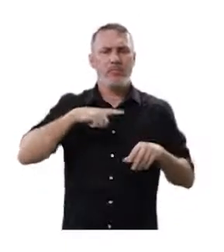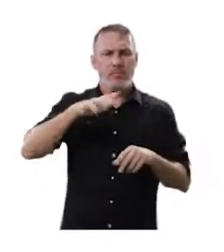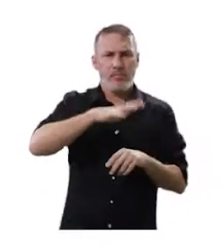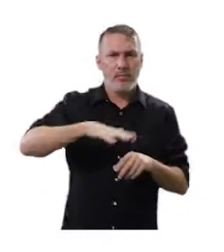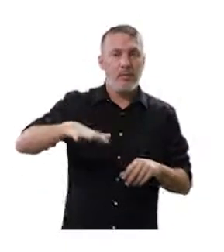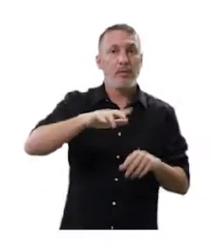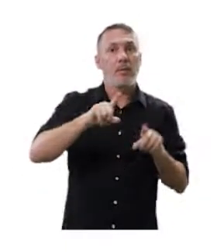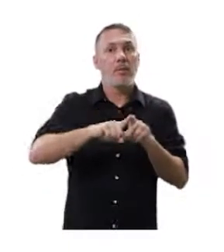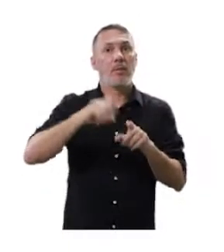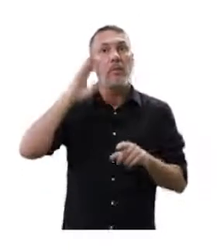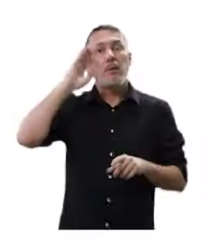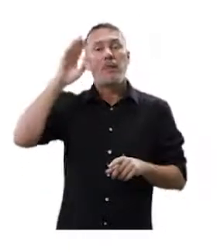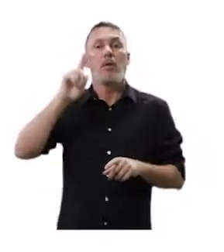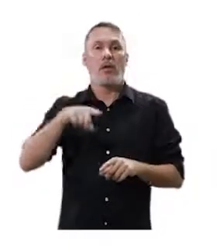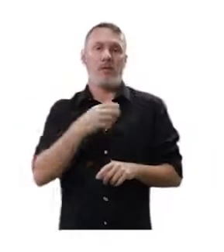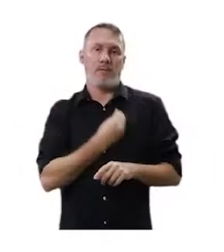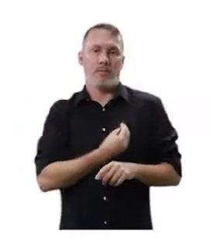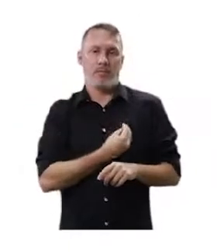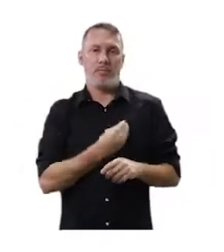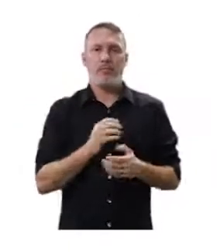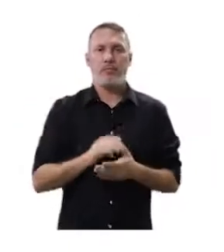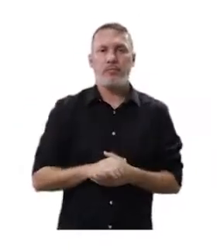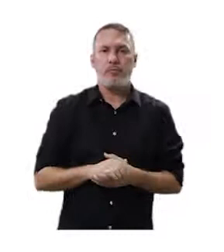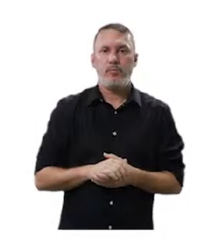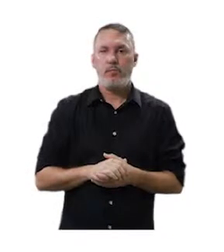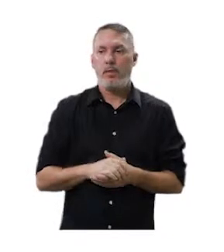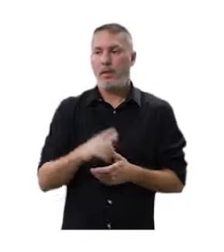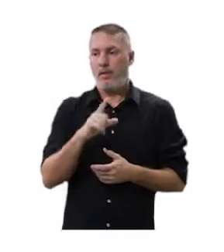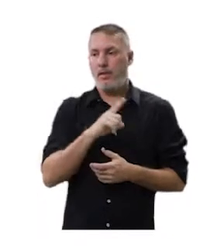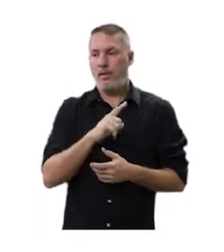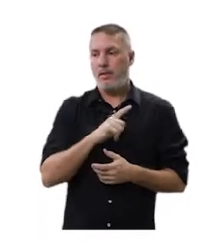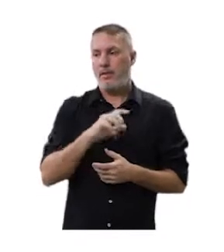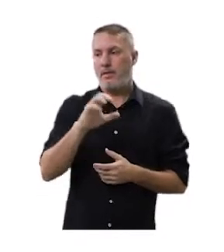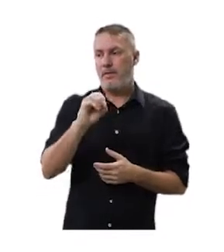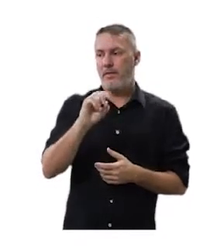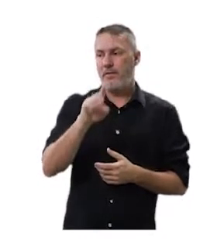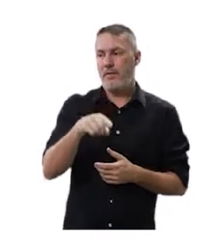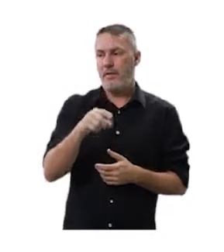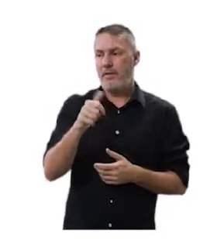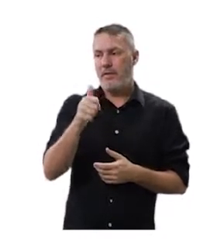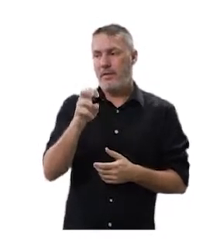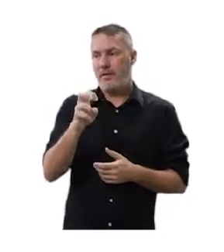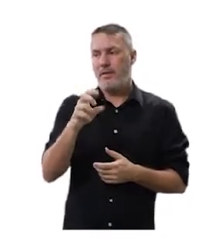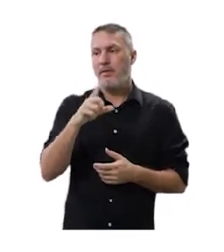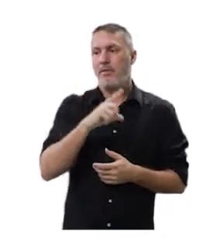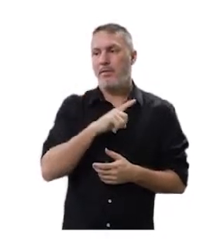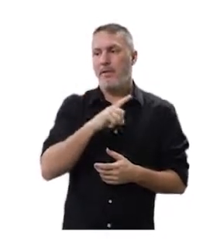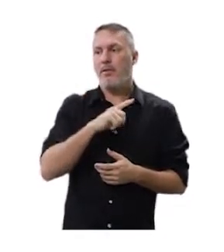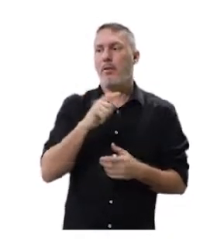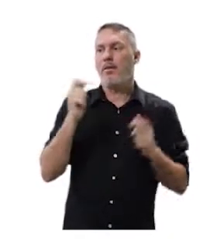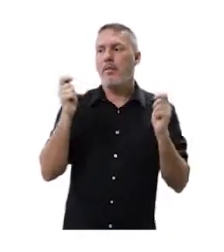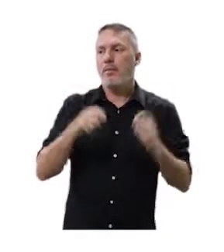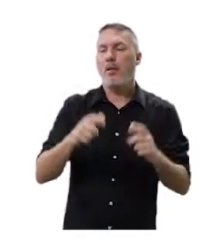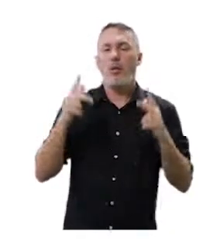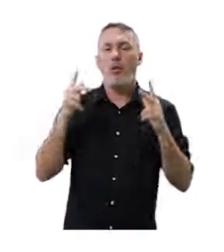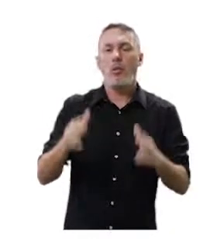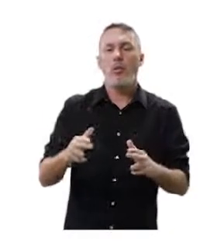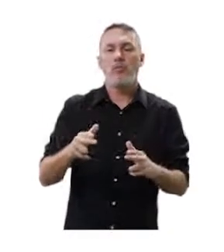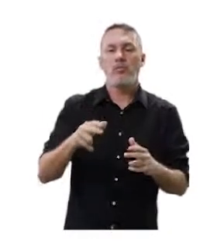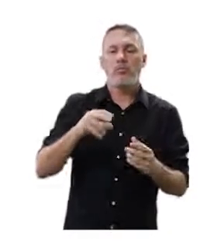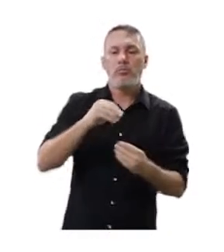é essencial à manutenção da vida. Uma solução de 0,15 mol por litro de cloreto de